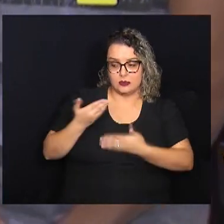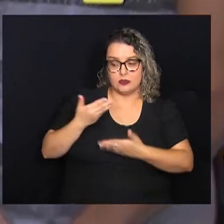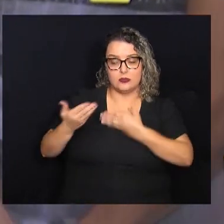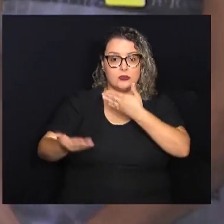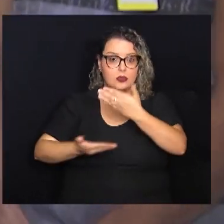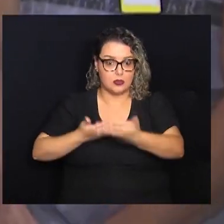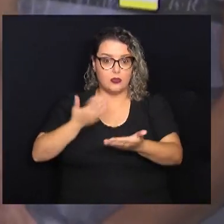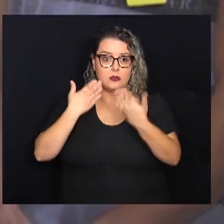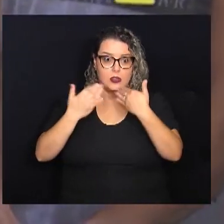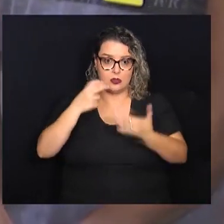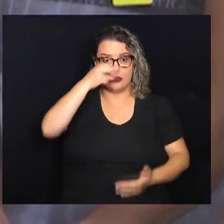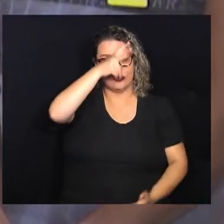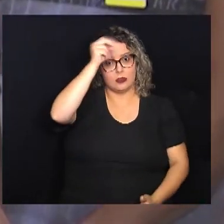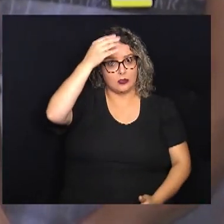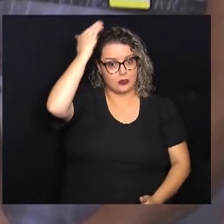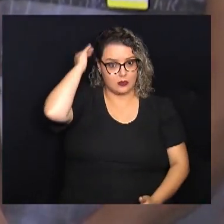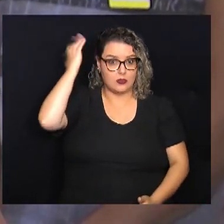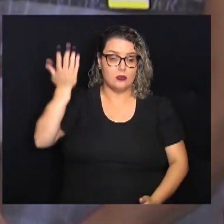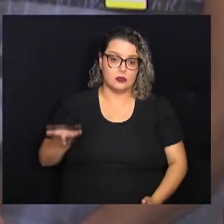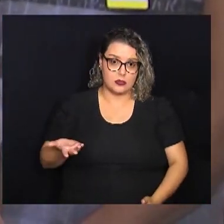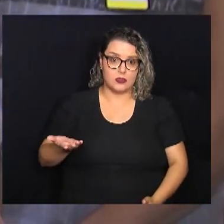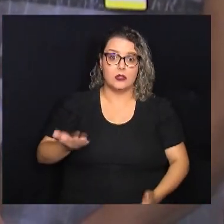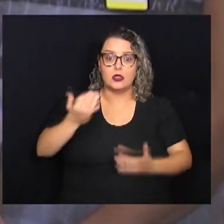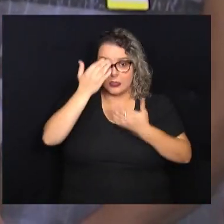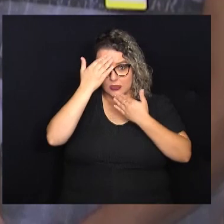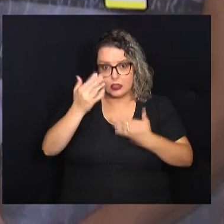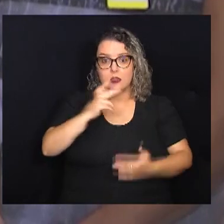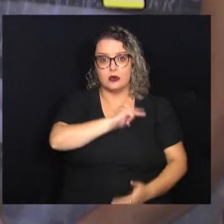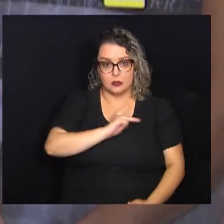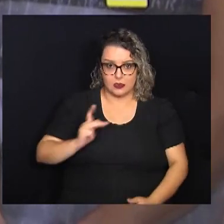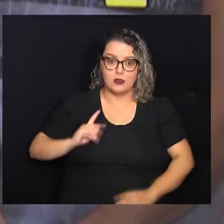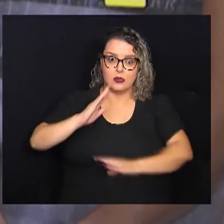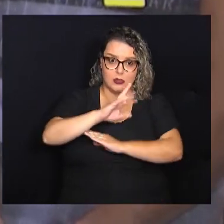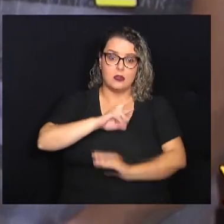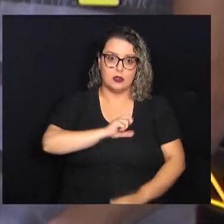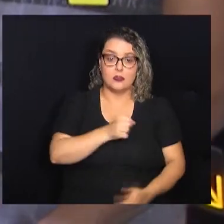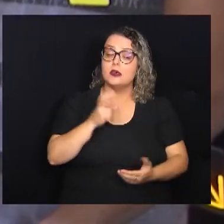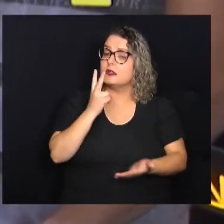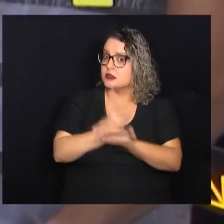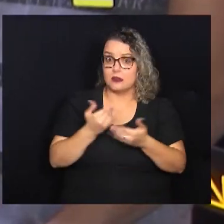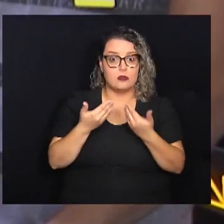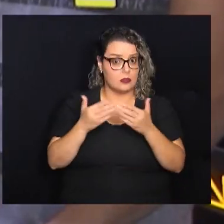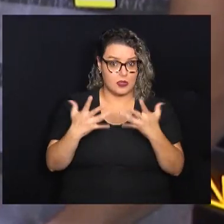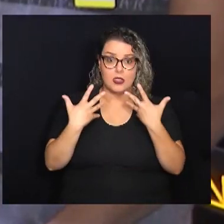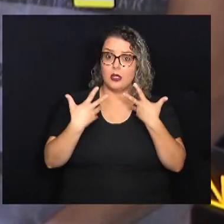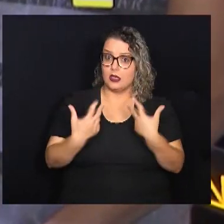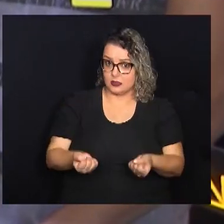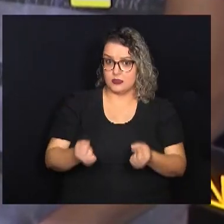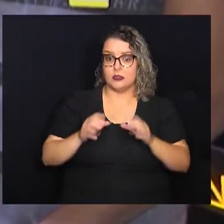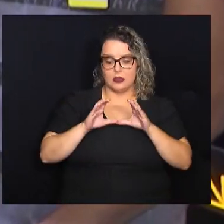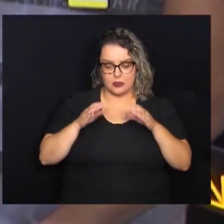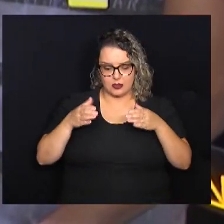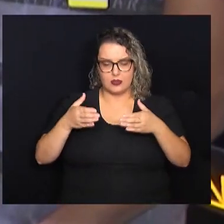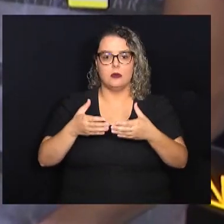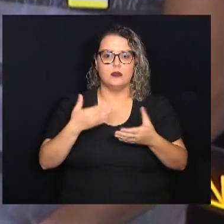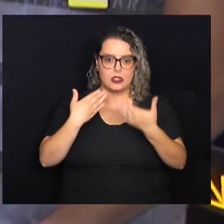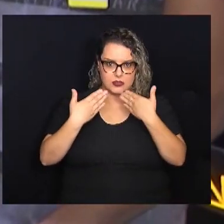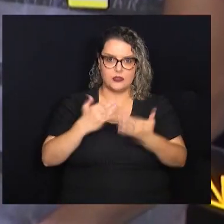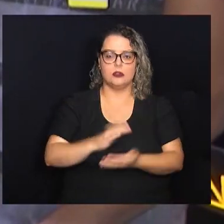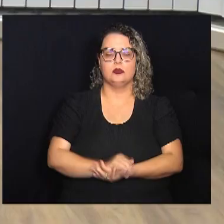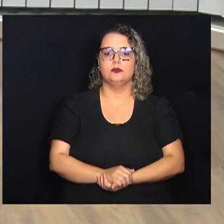com o prefeito Dario Saad. A gente, inclusive, agradece ao presidente da nossa casa, que está sempre aberto a receber a comunidade para esses diálogos.